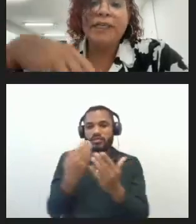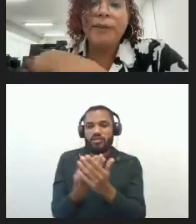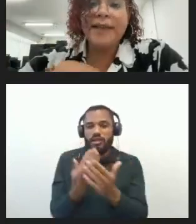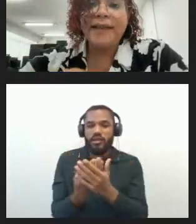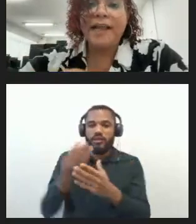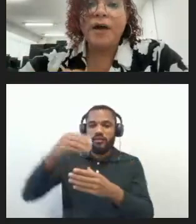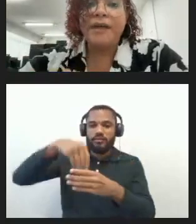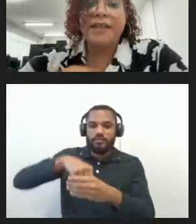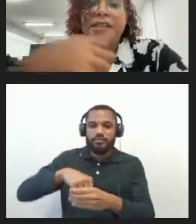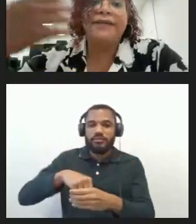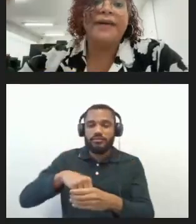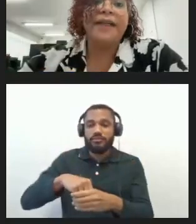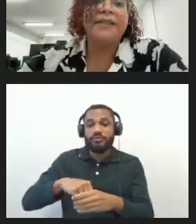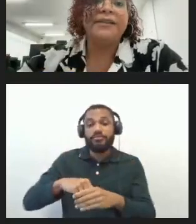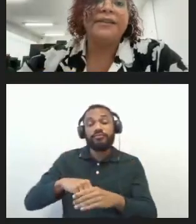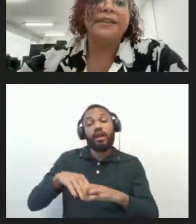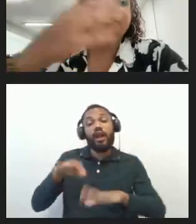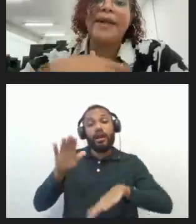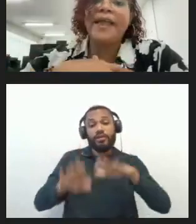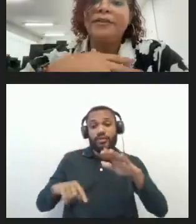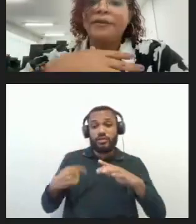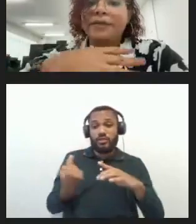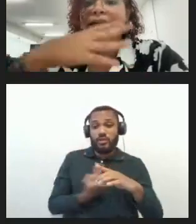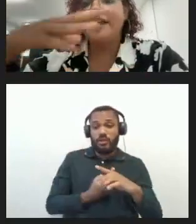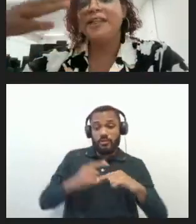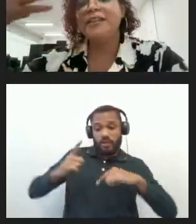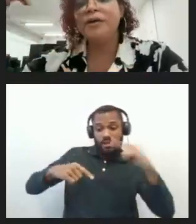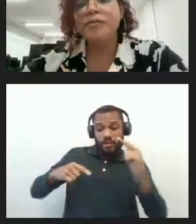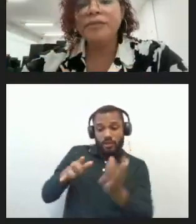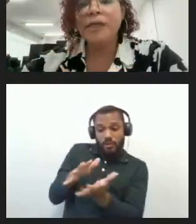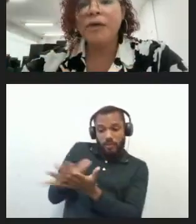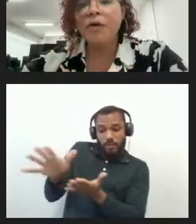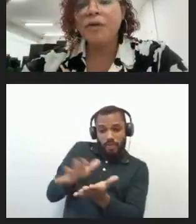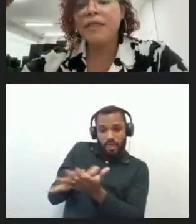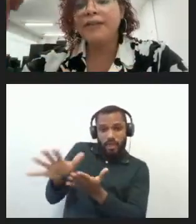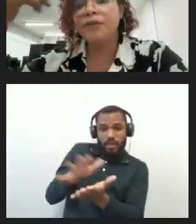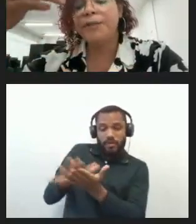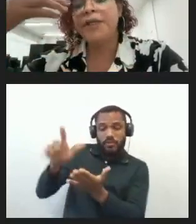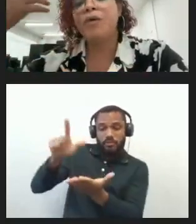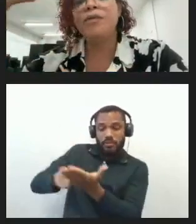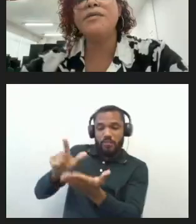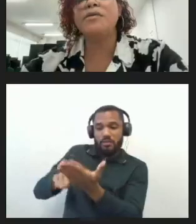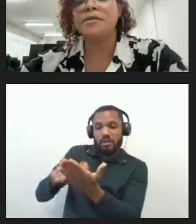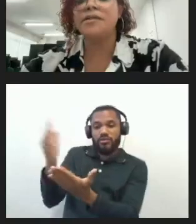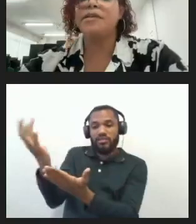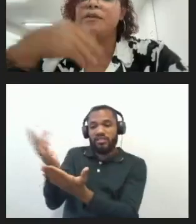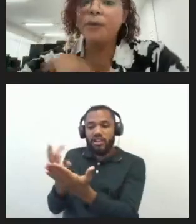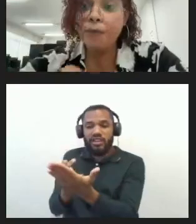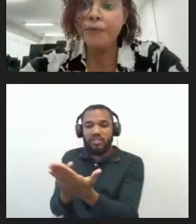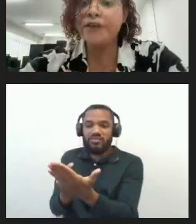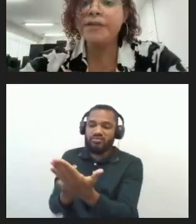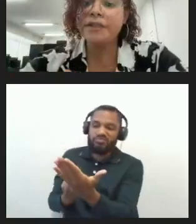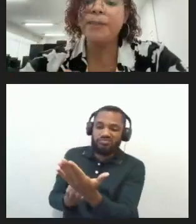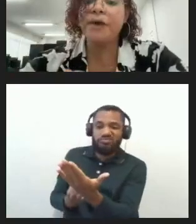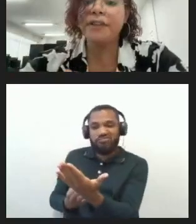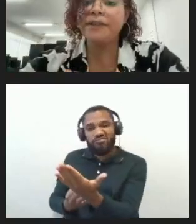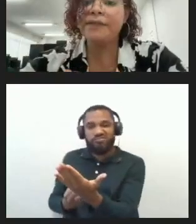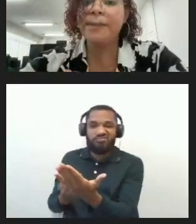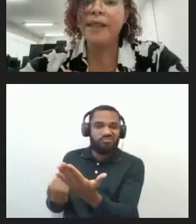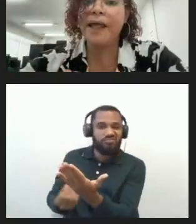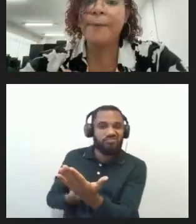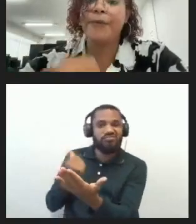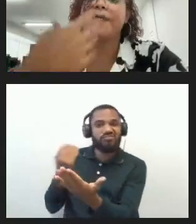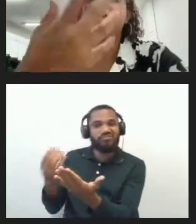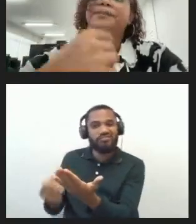vezes, o material que a gente faz impresso, ele não consegue suprir algumas coisas que um vídeo a gente